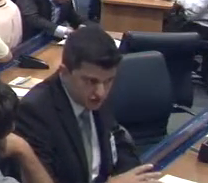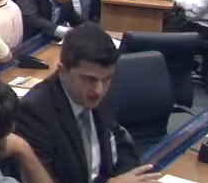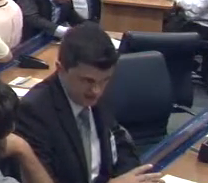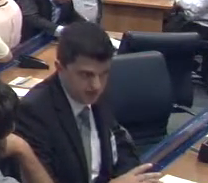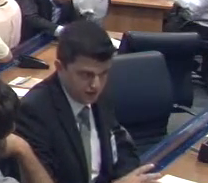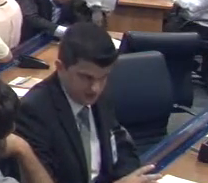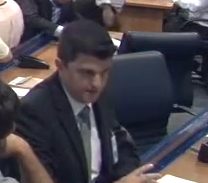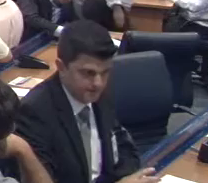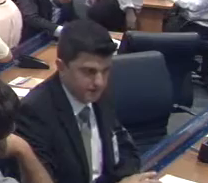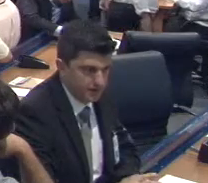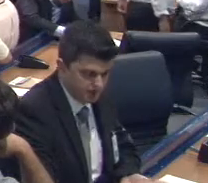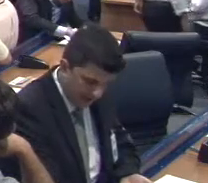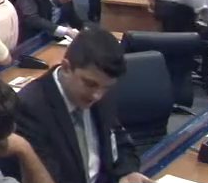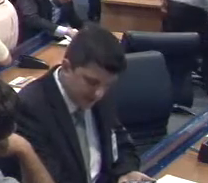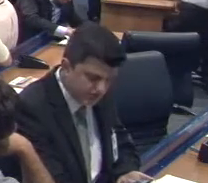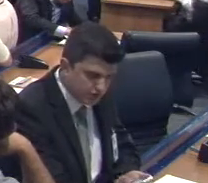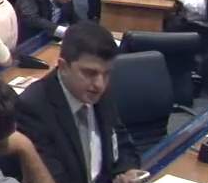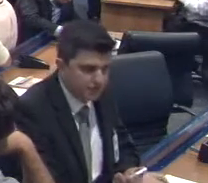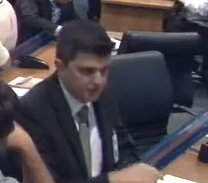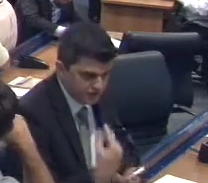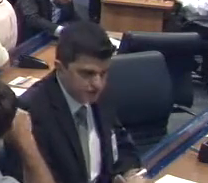A.